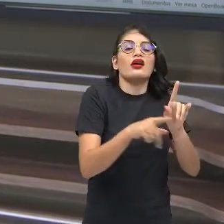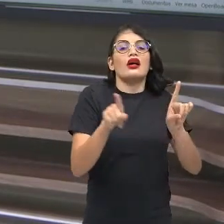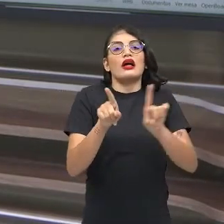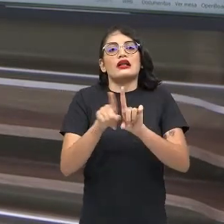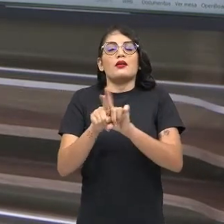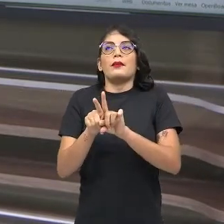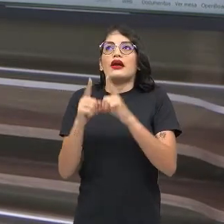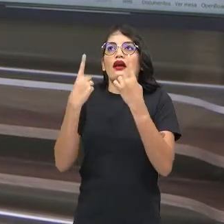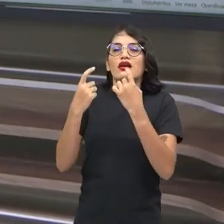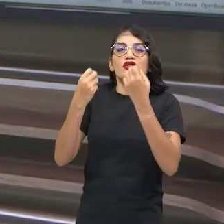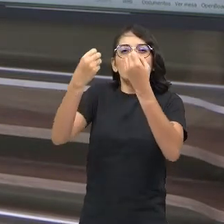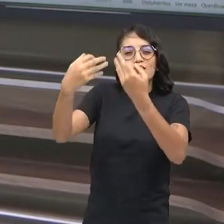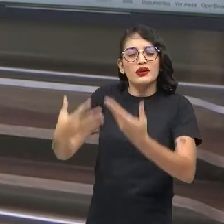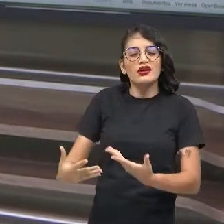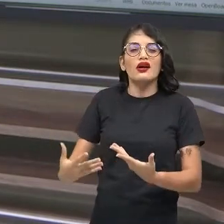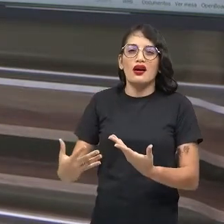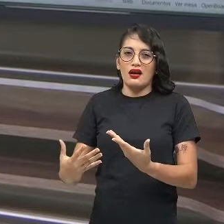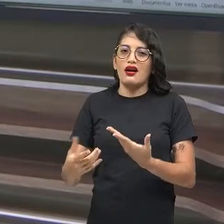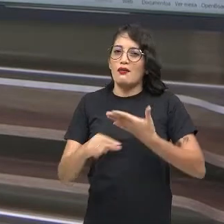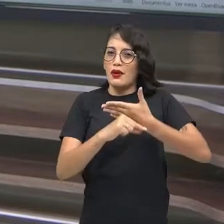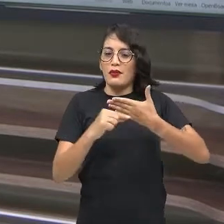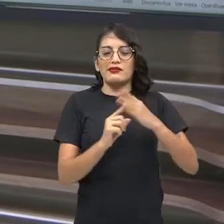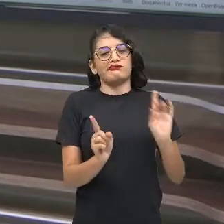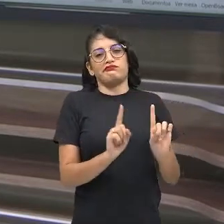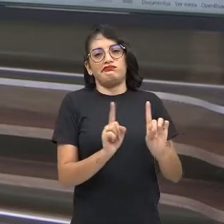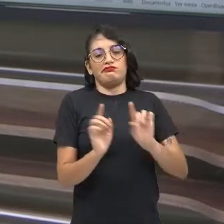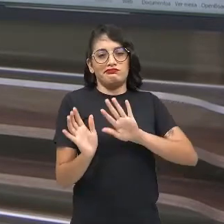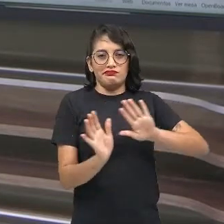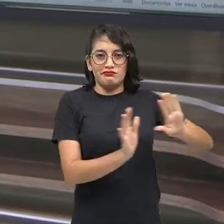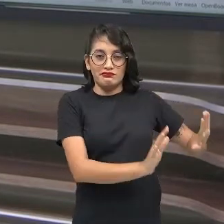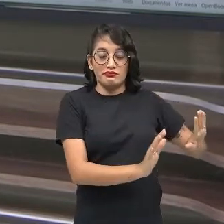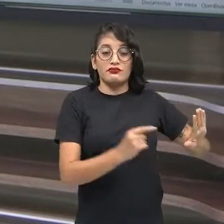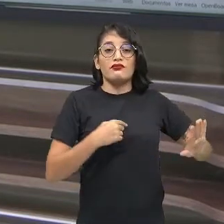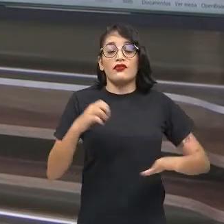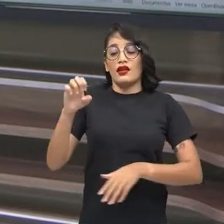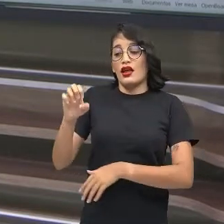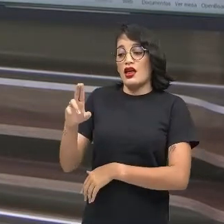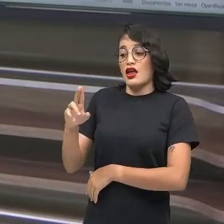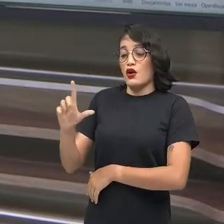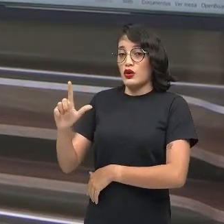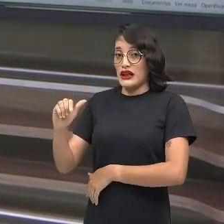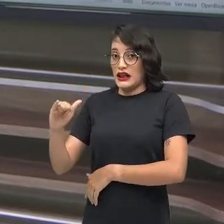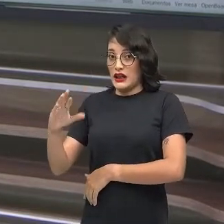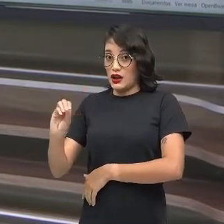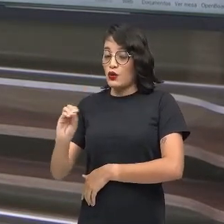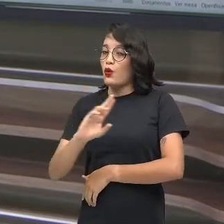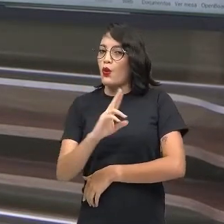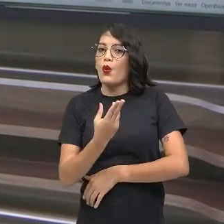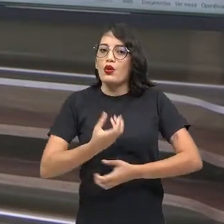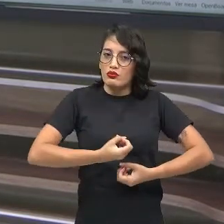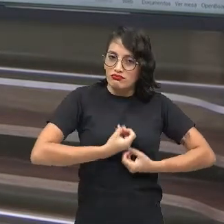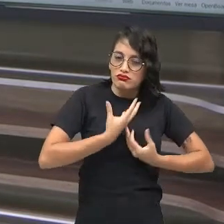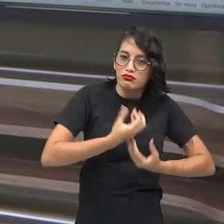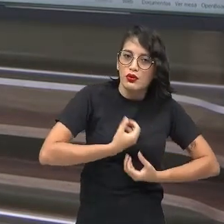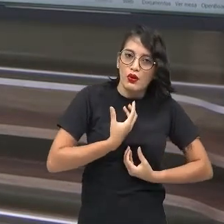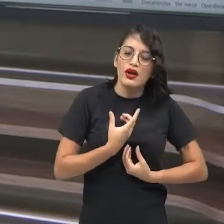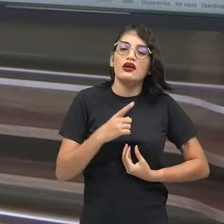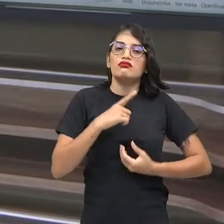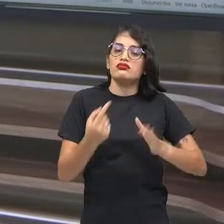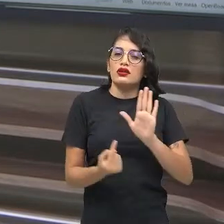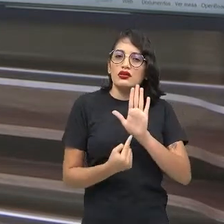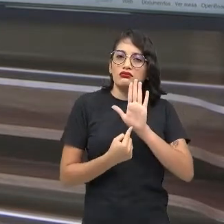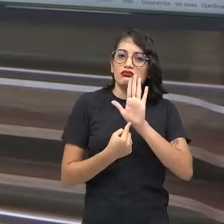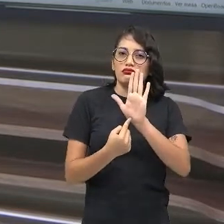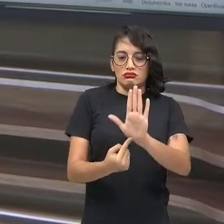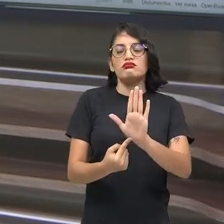nós falarmos a autora. Não, nós vamos dizer que o eu lírico ou eu poético se manifesta